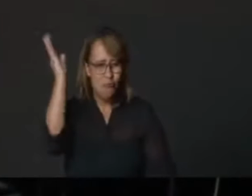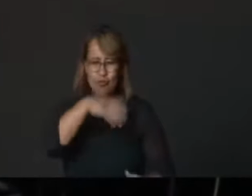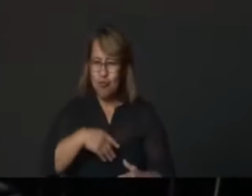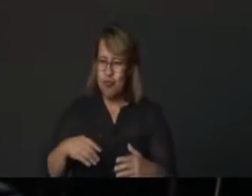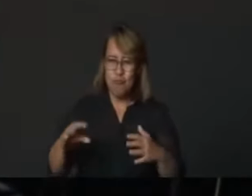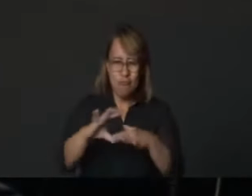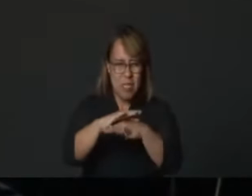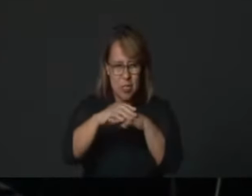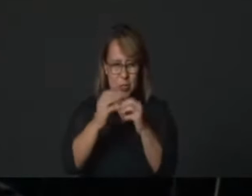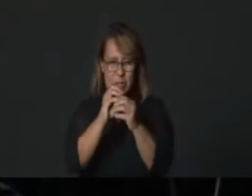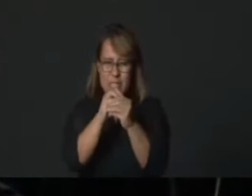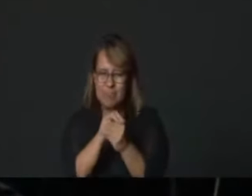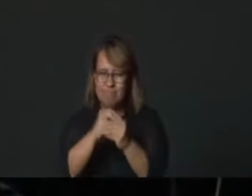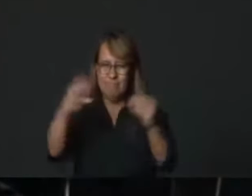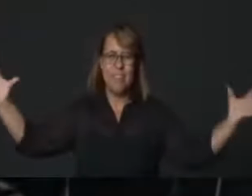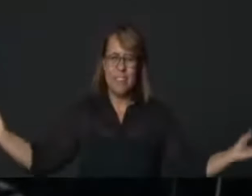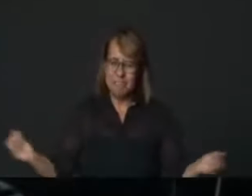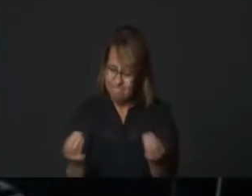santo nome de Jesus